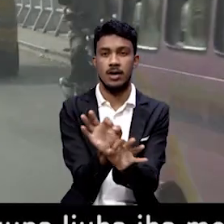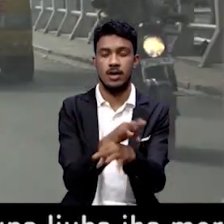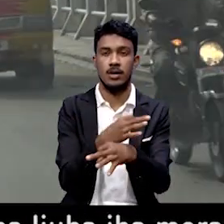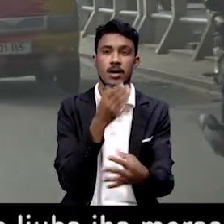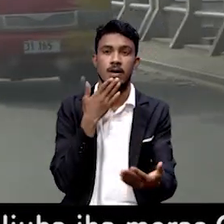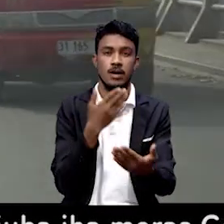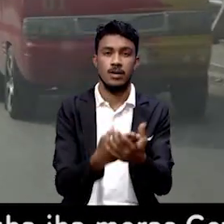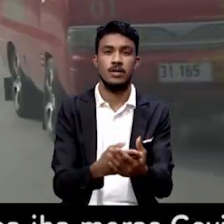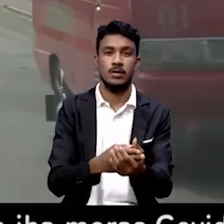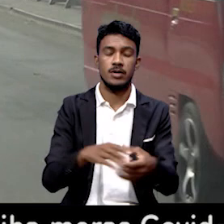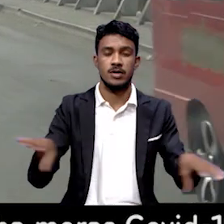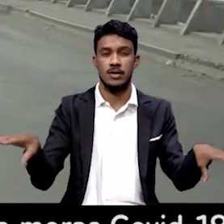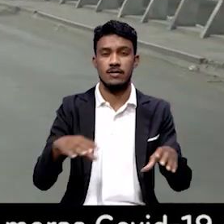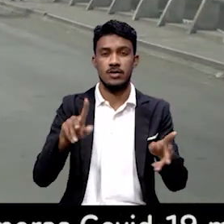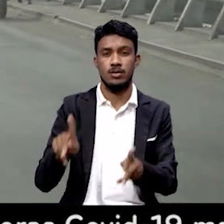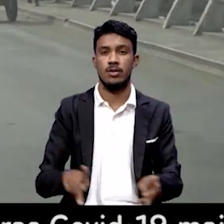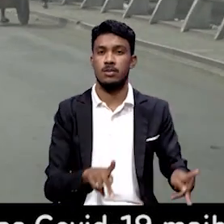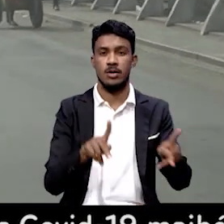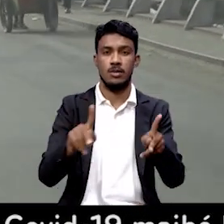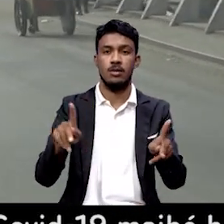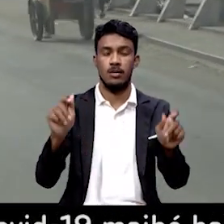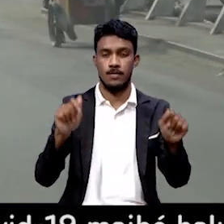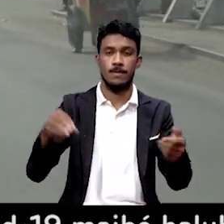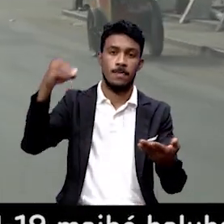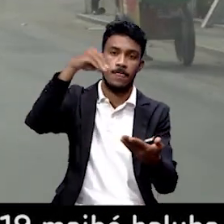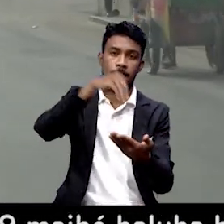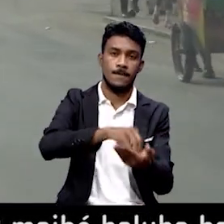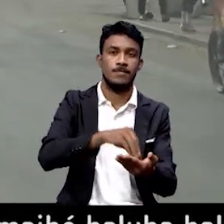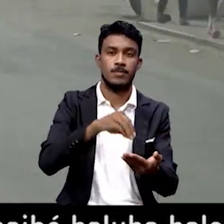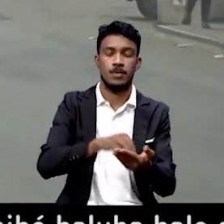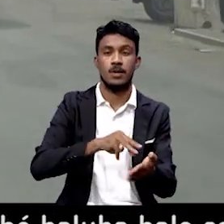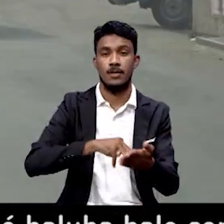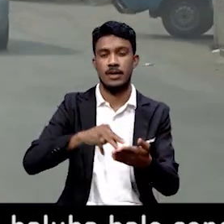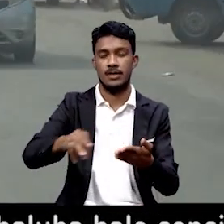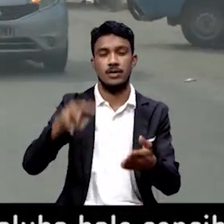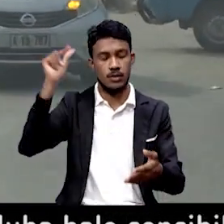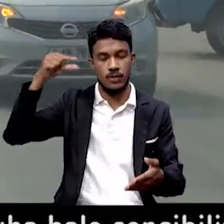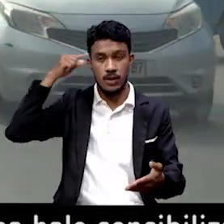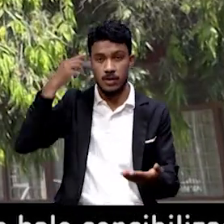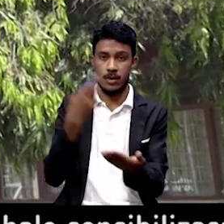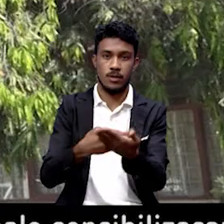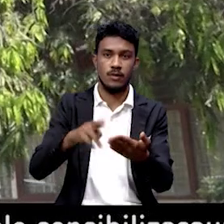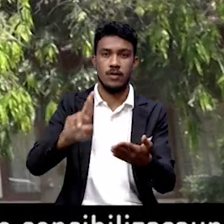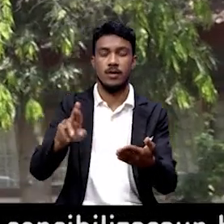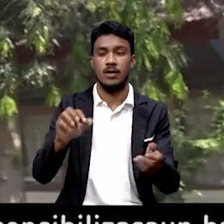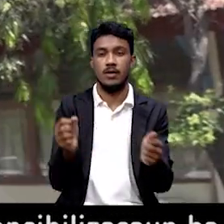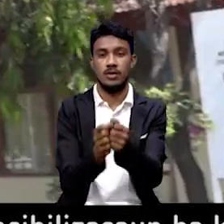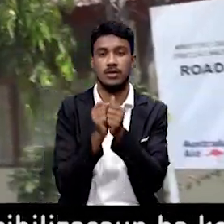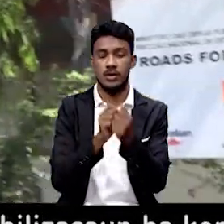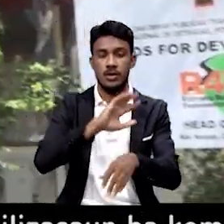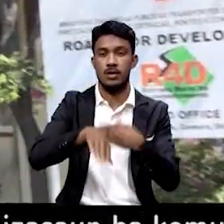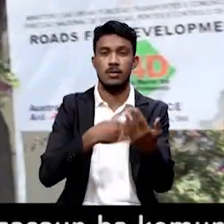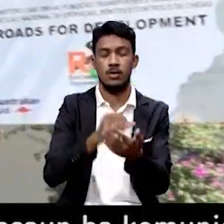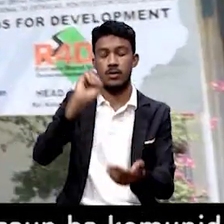qualidade prestação serviço público onde alcança metas nebe governo aprova ona total oze nebe aloca